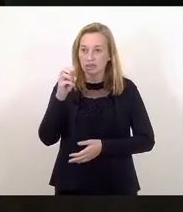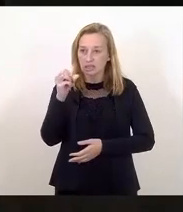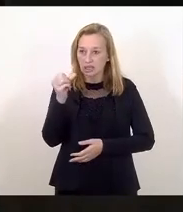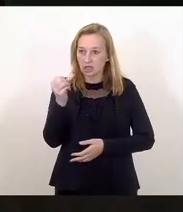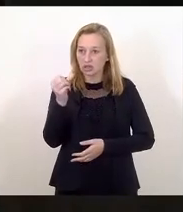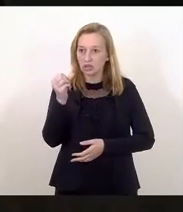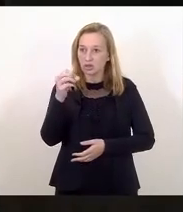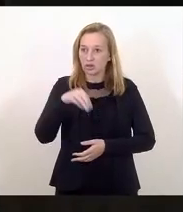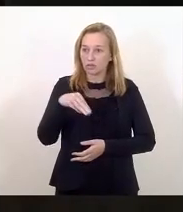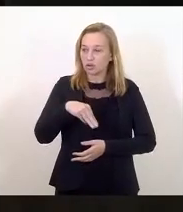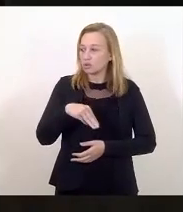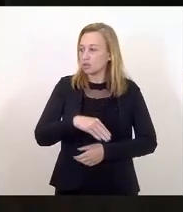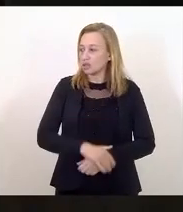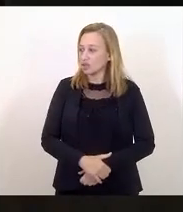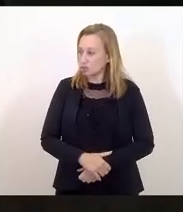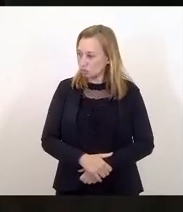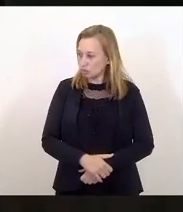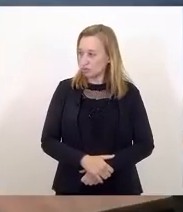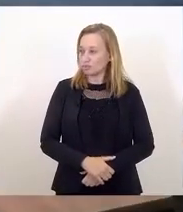minutos no tempo regimental.